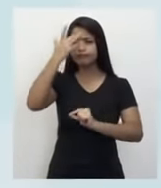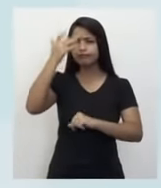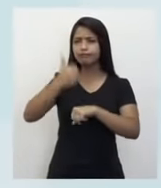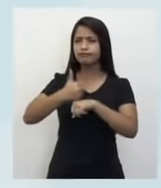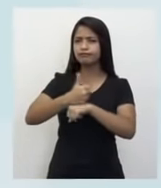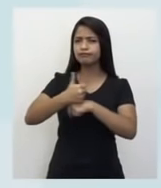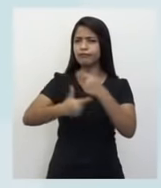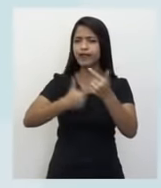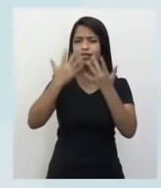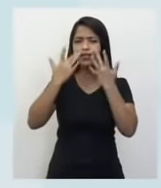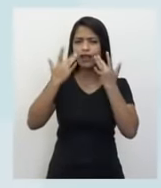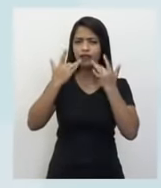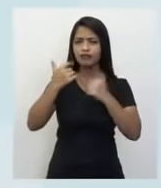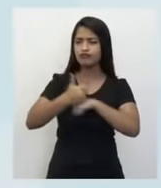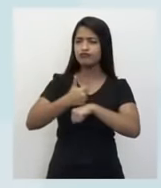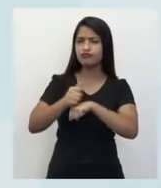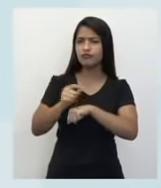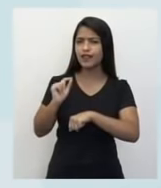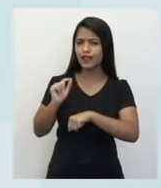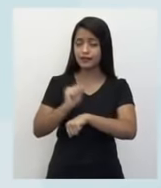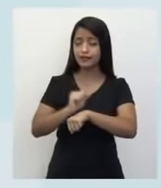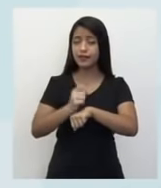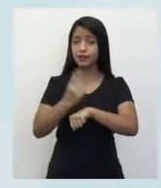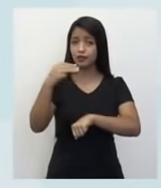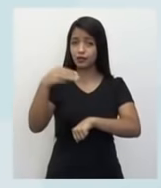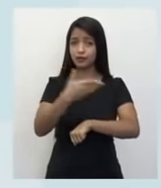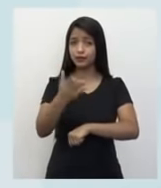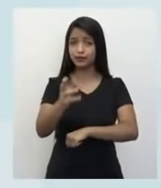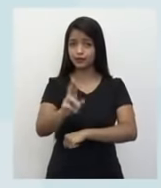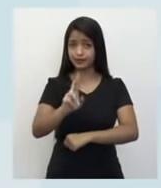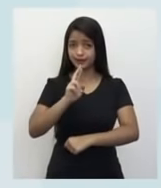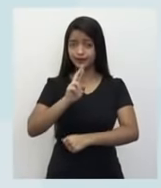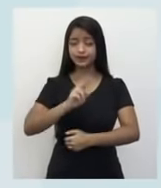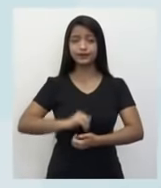vou dar 1 minuto, vocês escrevam aqui para mim, para a professora Márcia.